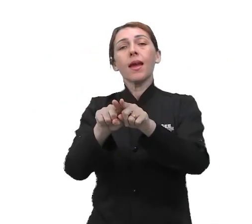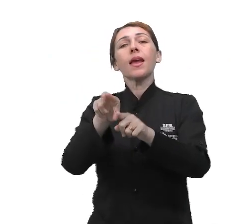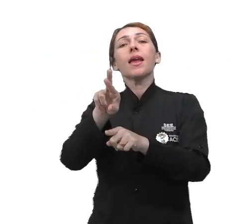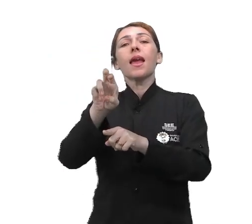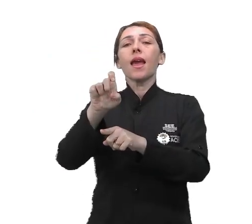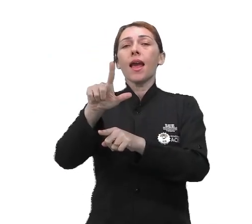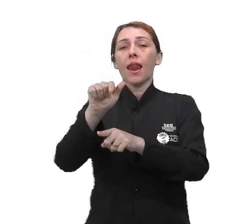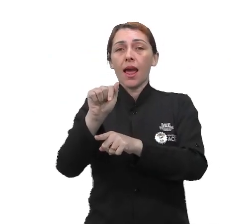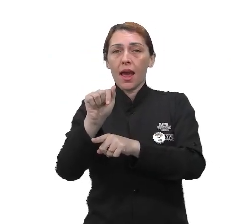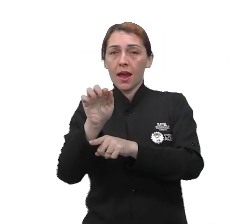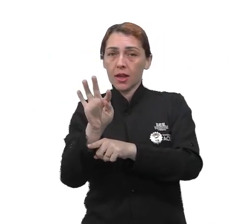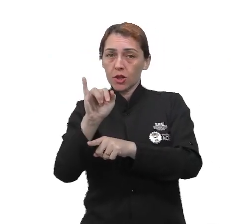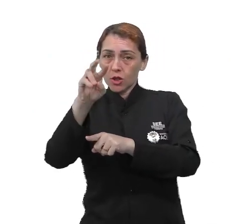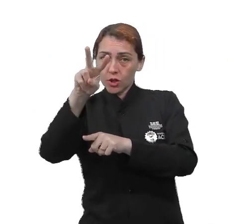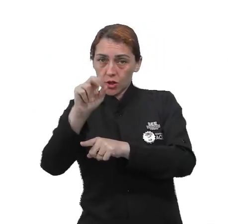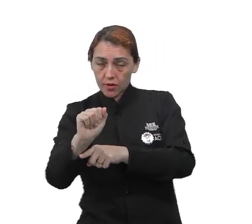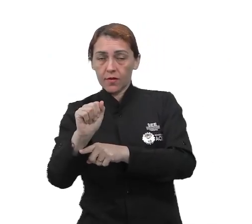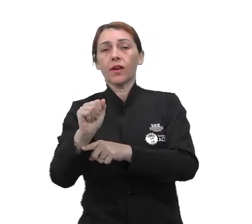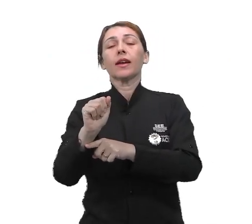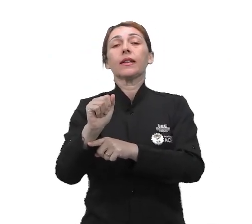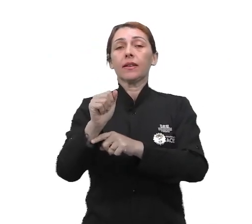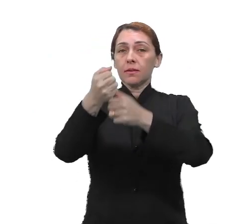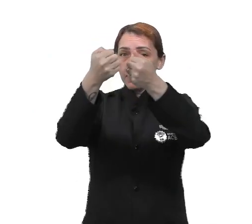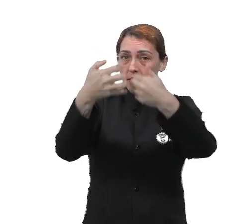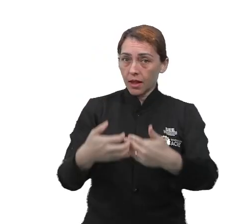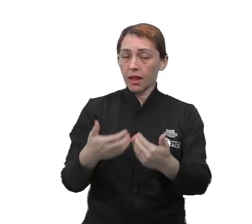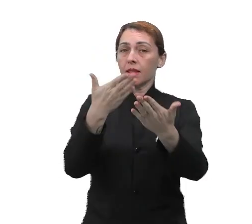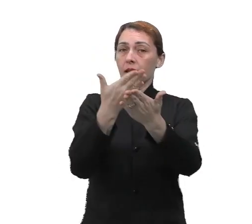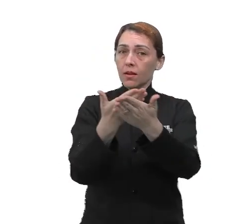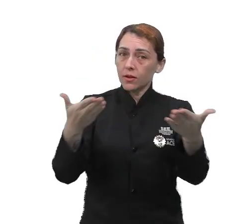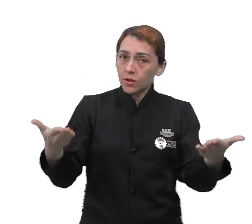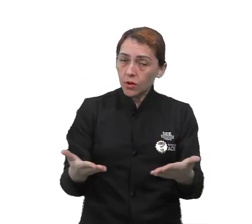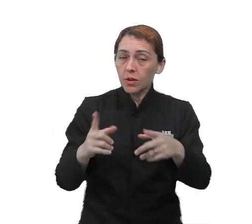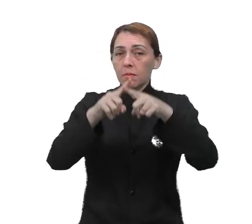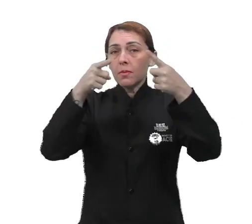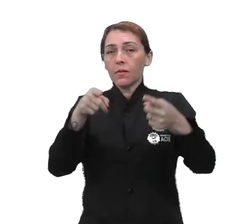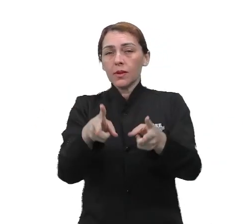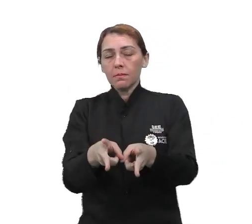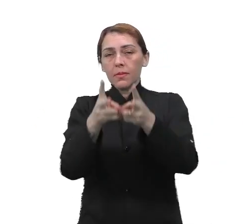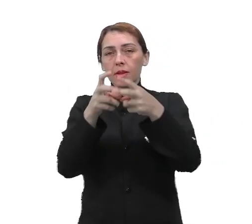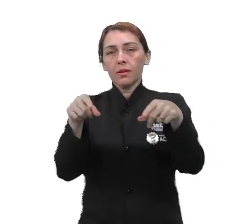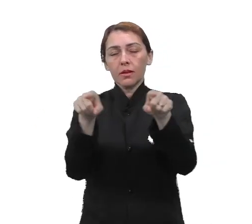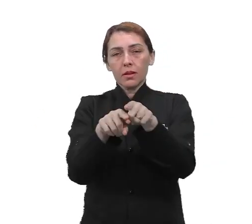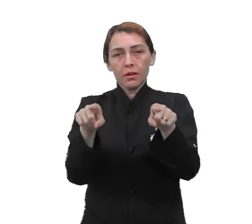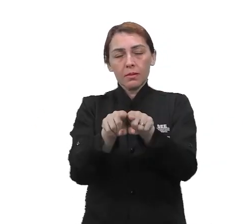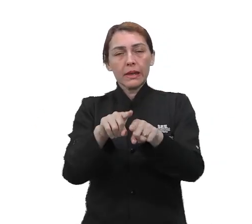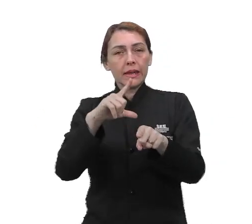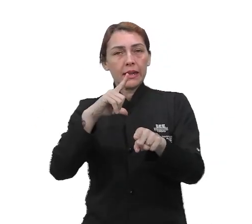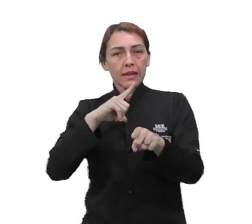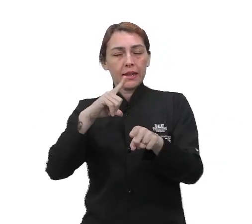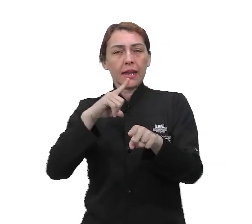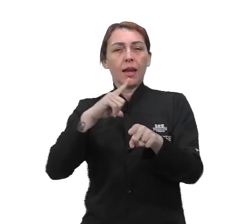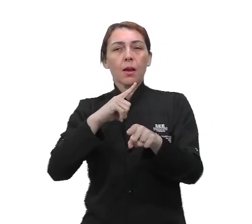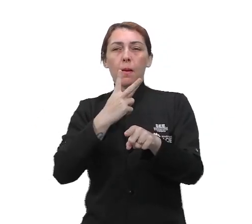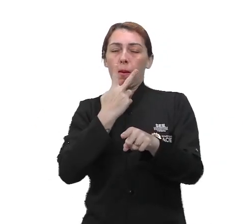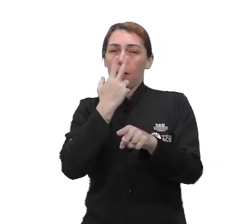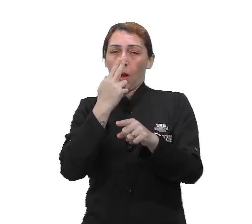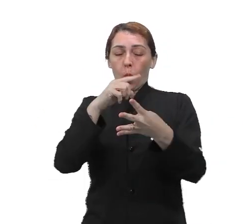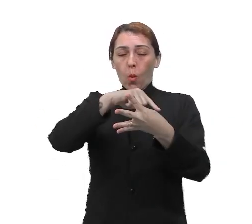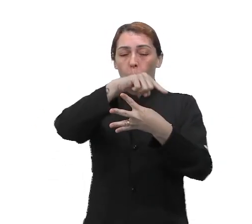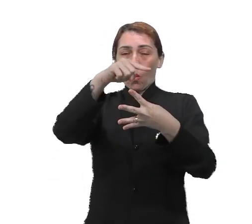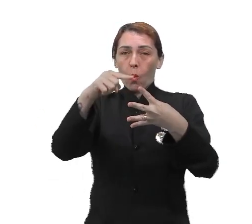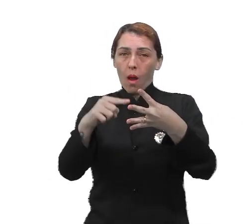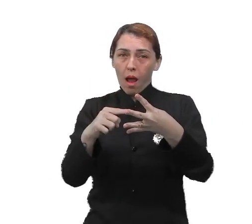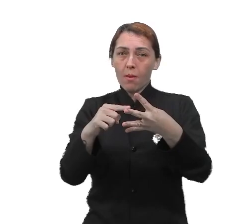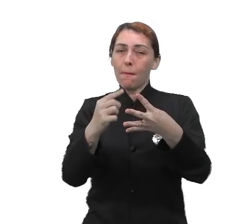explicado no decorrer da aula, tá? Mas como você percebe aí, é como se fosse um bolo ali de 4